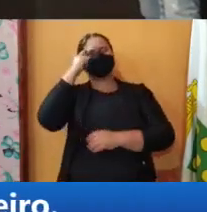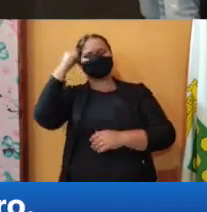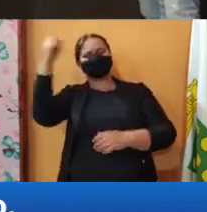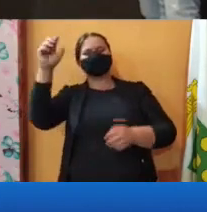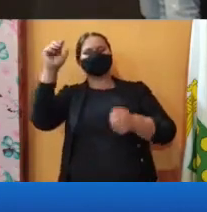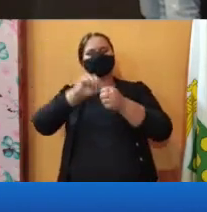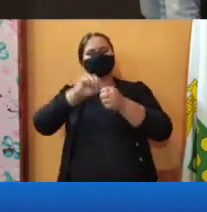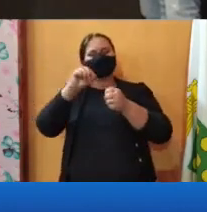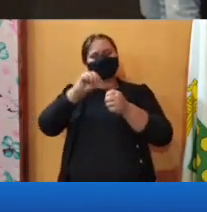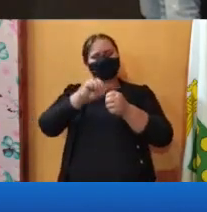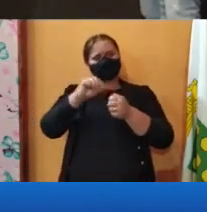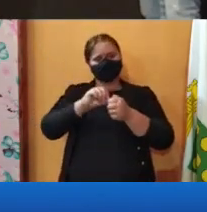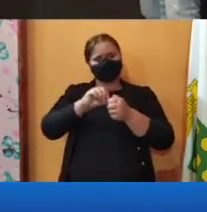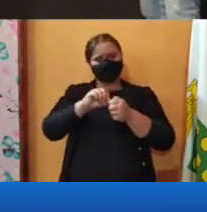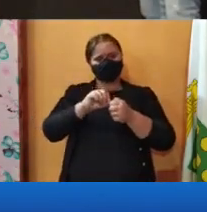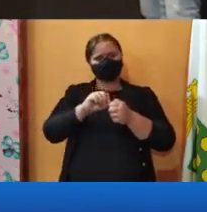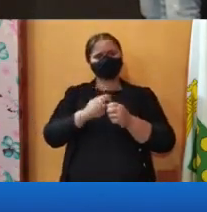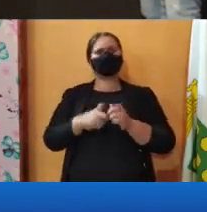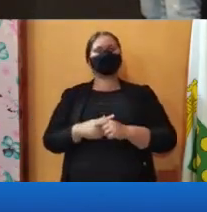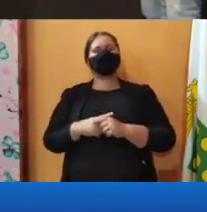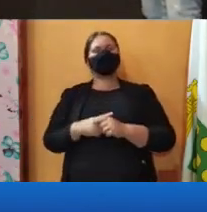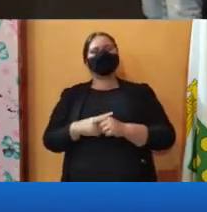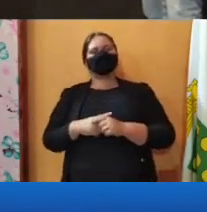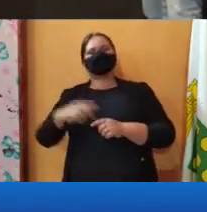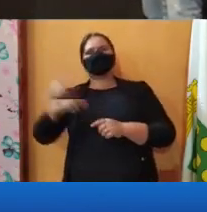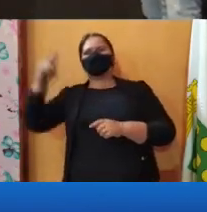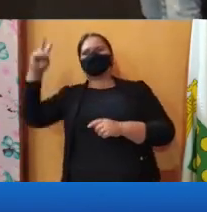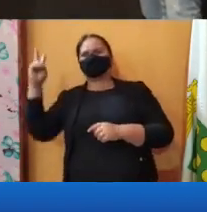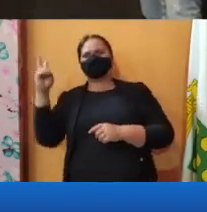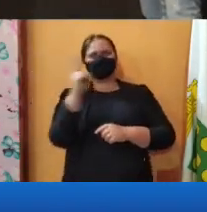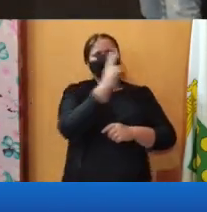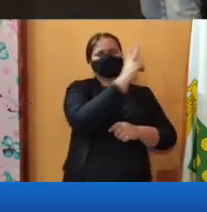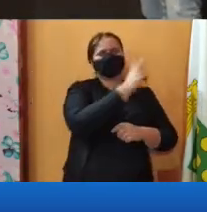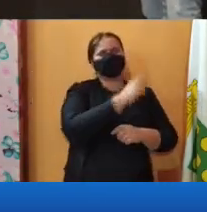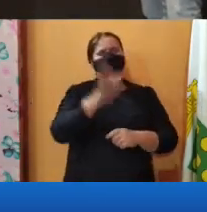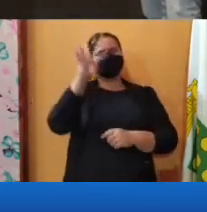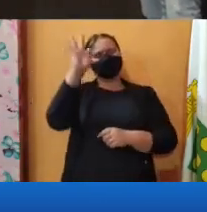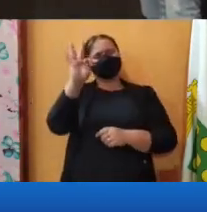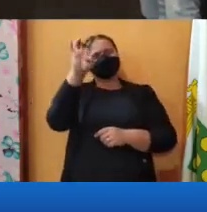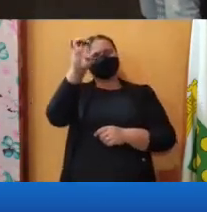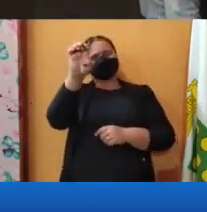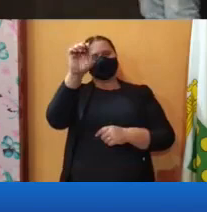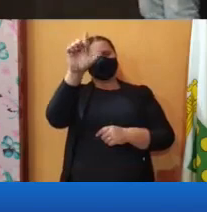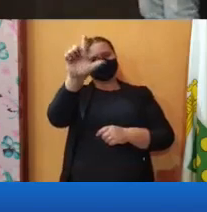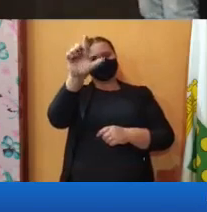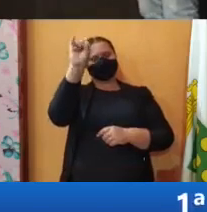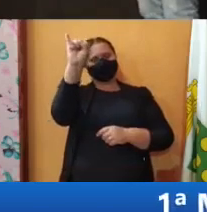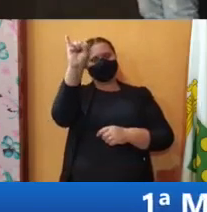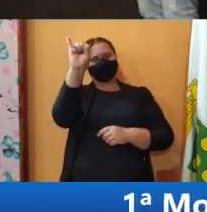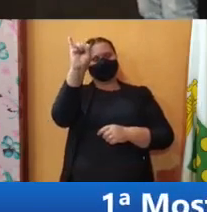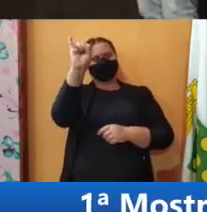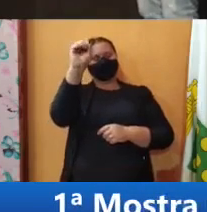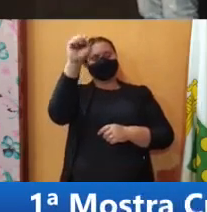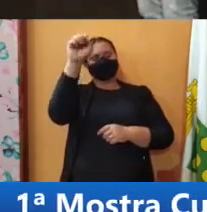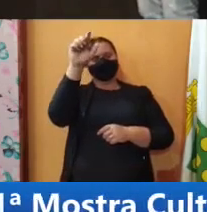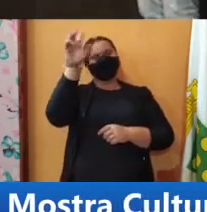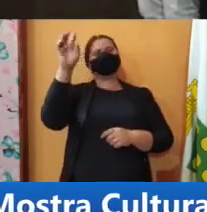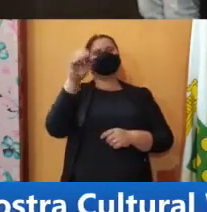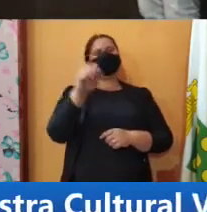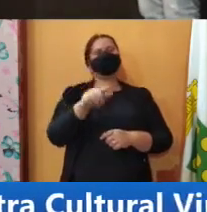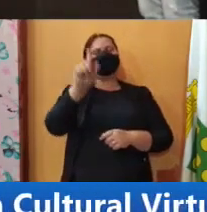do Cristo Redentor, para o Cristo Salvador. Poxa, pode ser. Quem sabe já apareceu um empresário forte, feito bolinha,